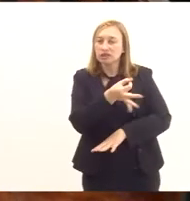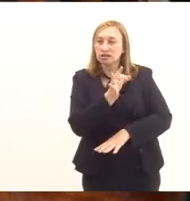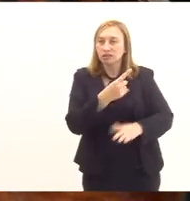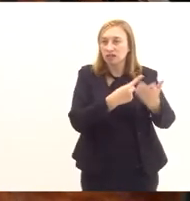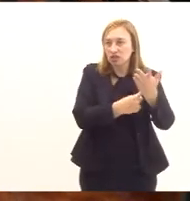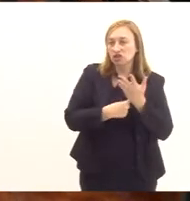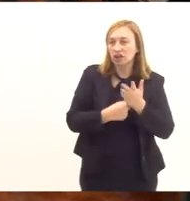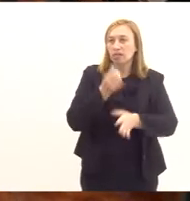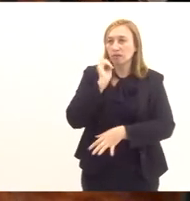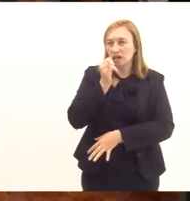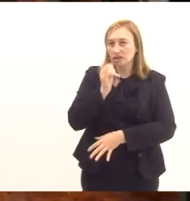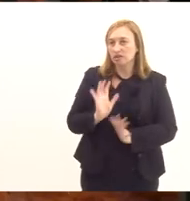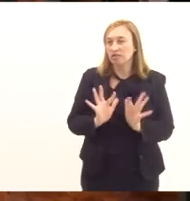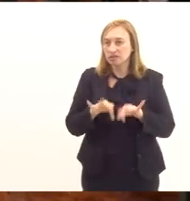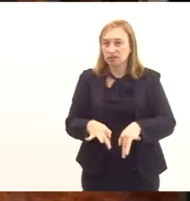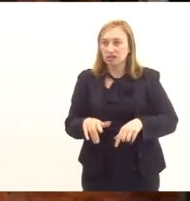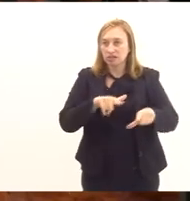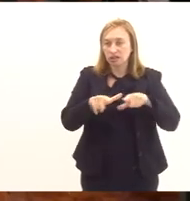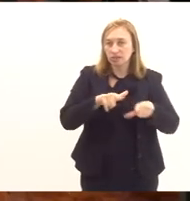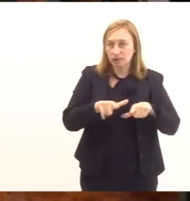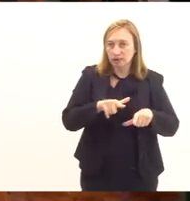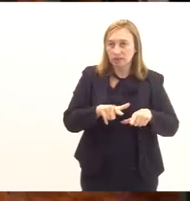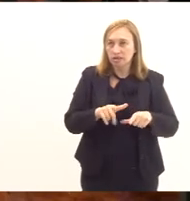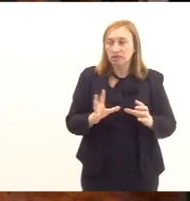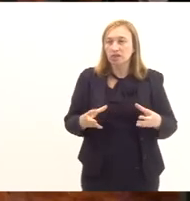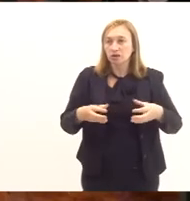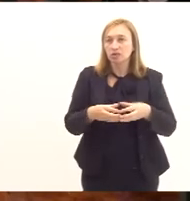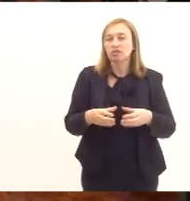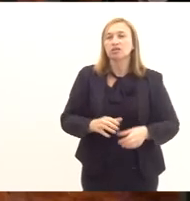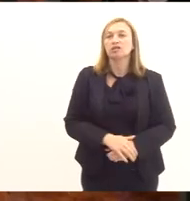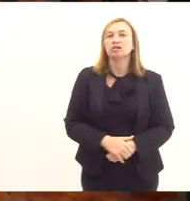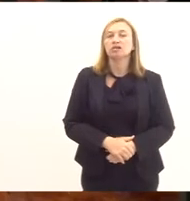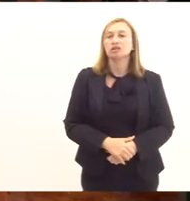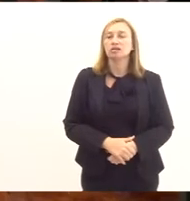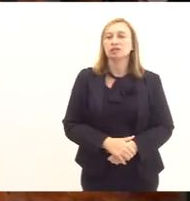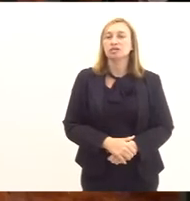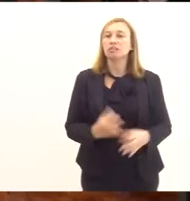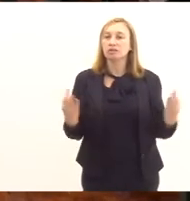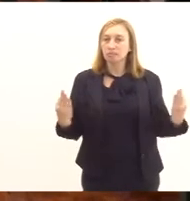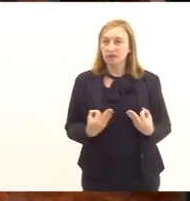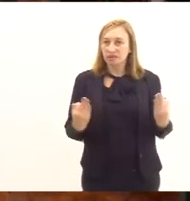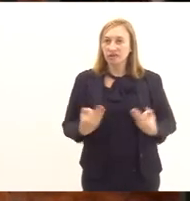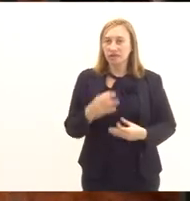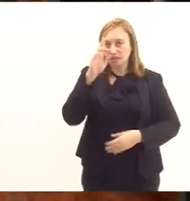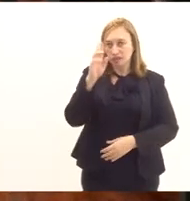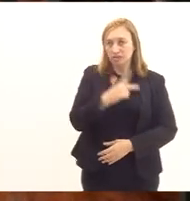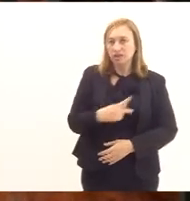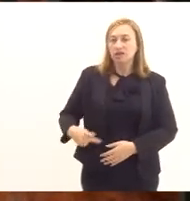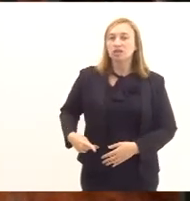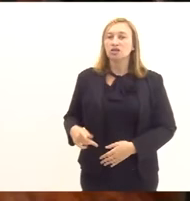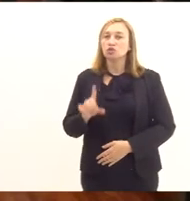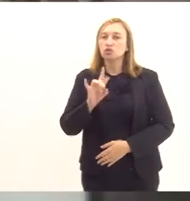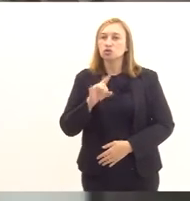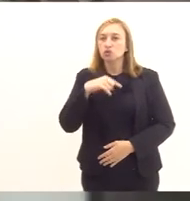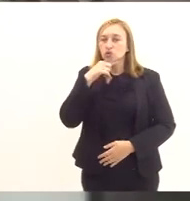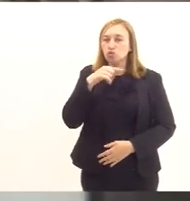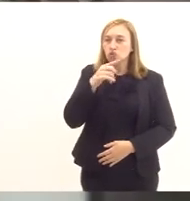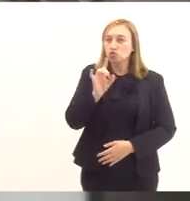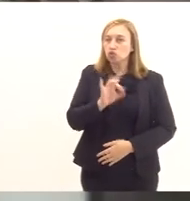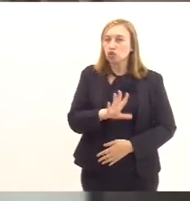vão colaborar muito para o relatório para conclusão dos trabalhos da comissão é perfeito Presidente só a minha dúvida